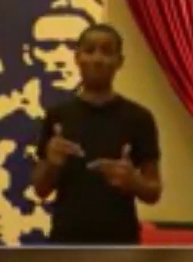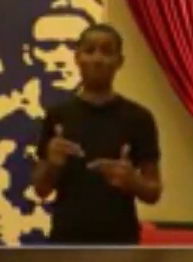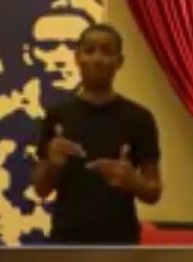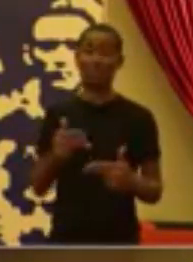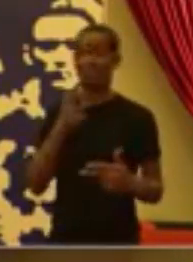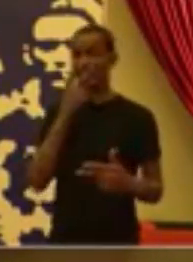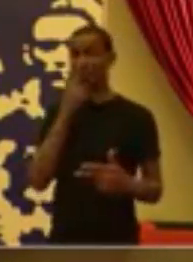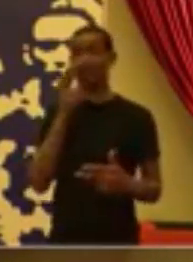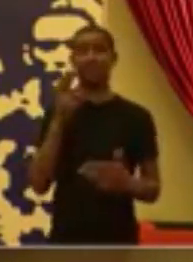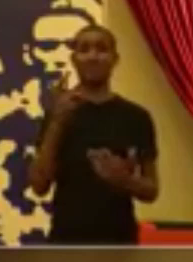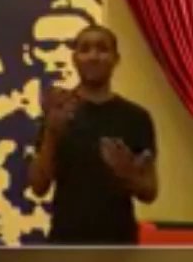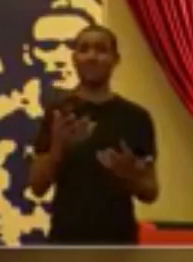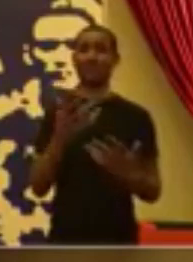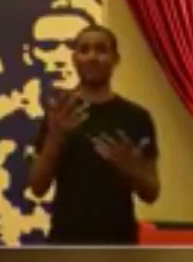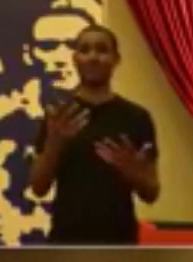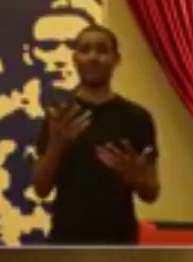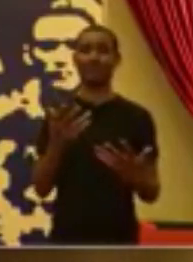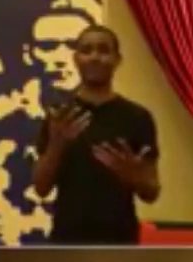nos legaram